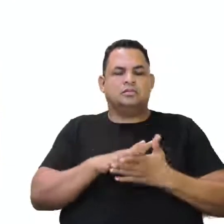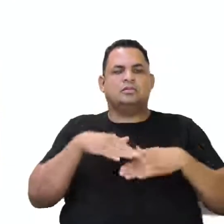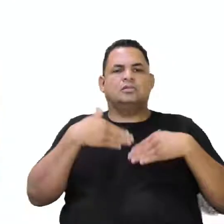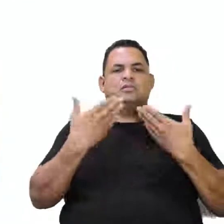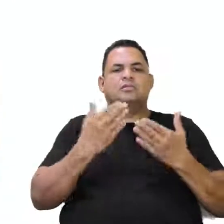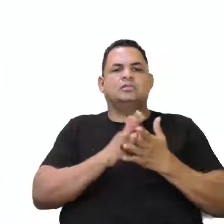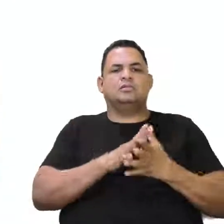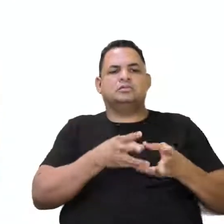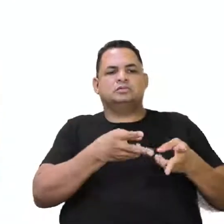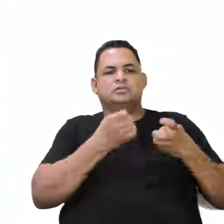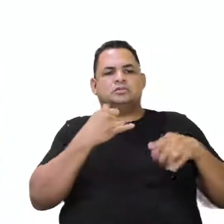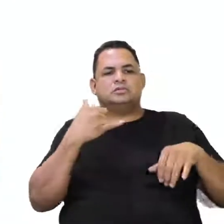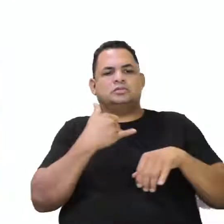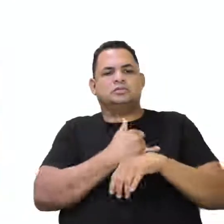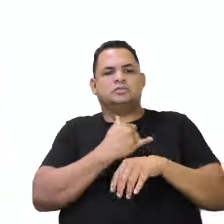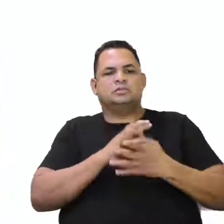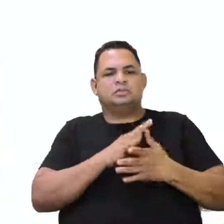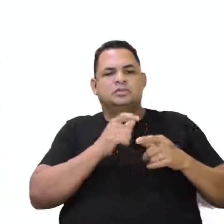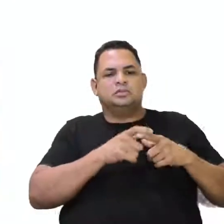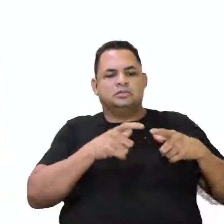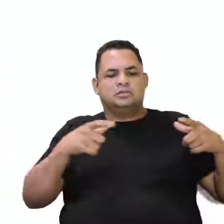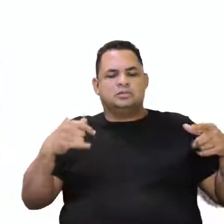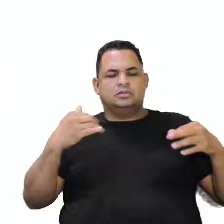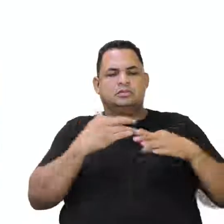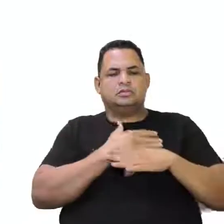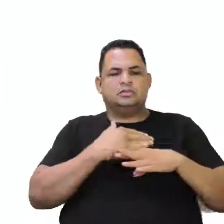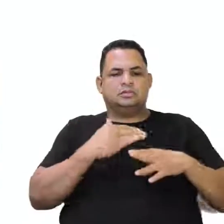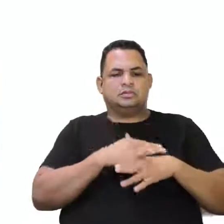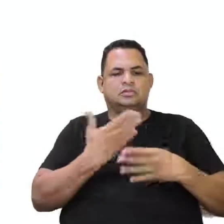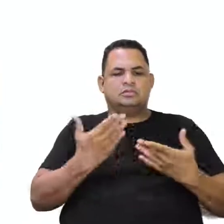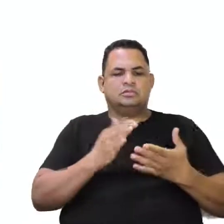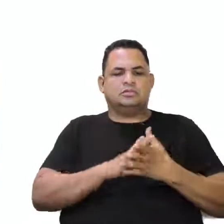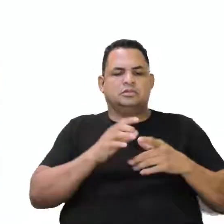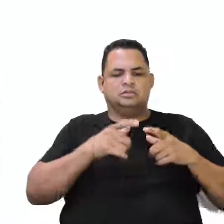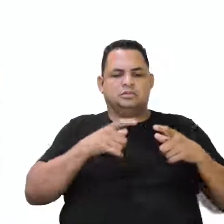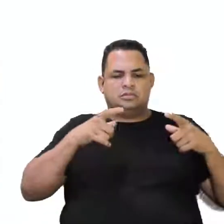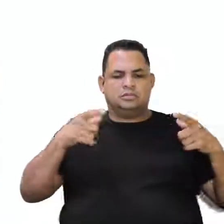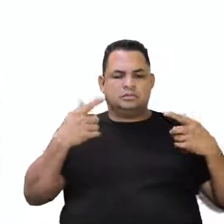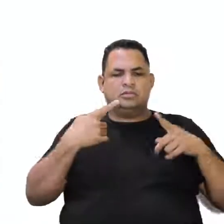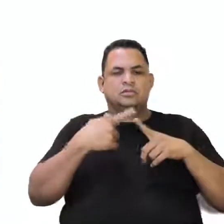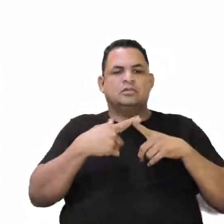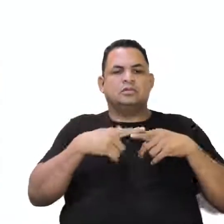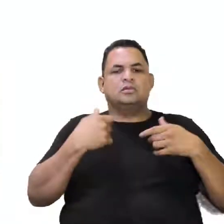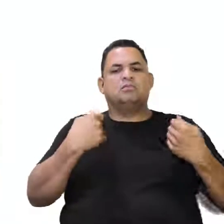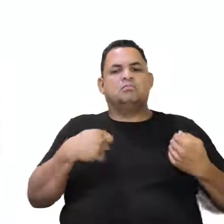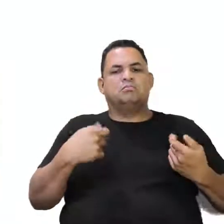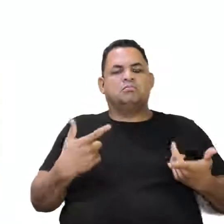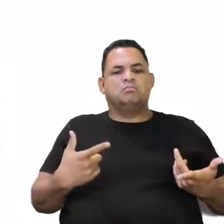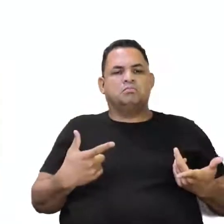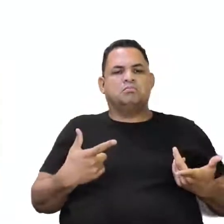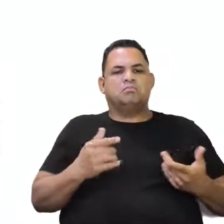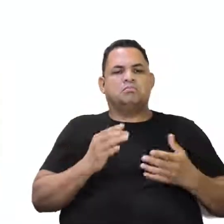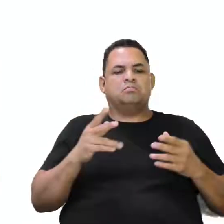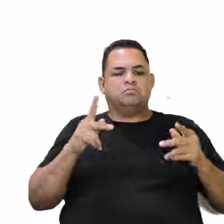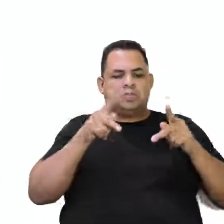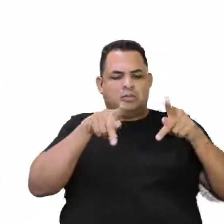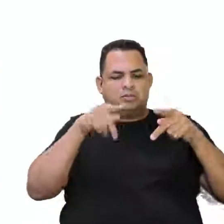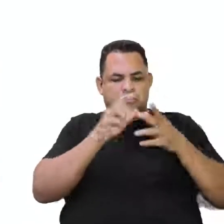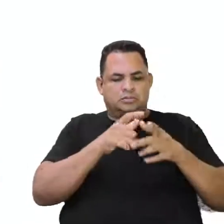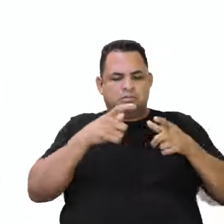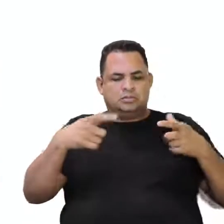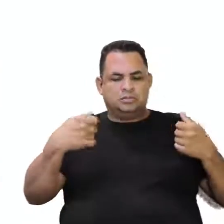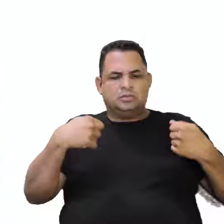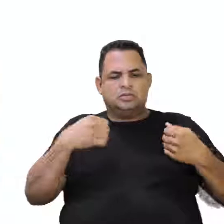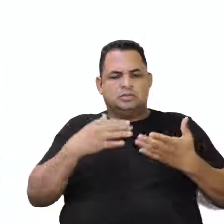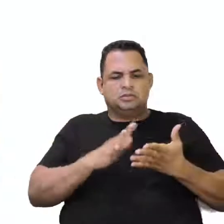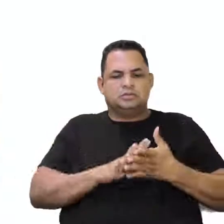gente fala de mineração, expansão das cidades, ou seja, as cidades vão crescendo porque há uma demanda, a população vai aumentando, precisa de